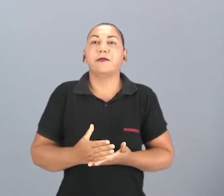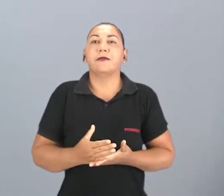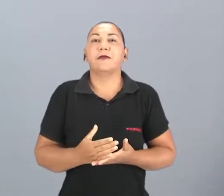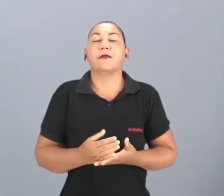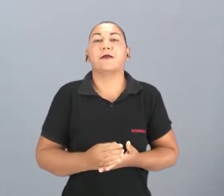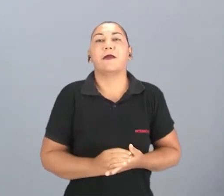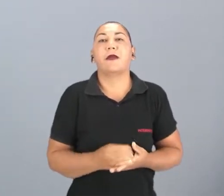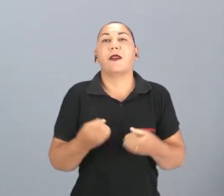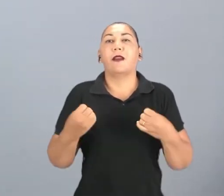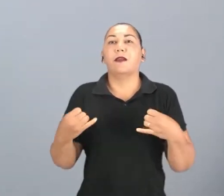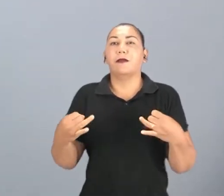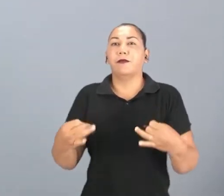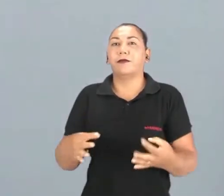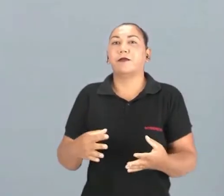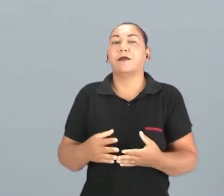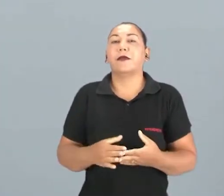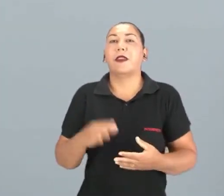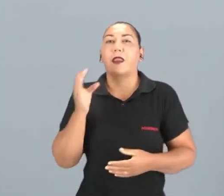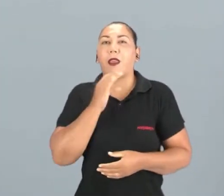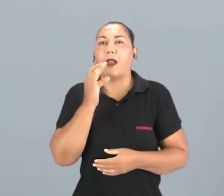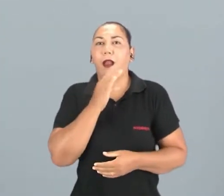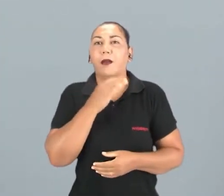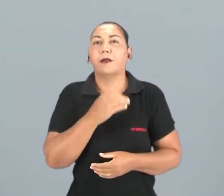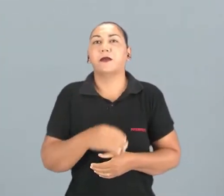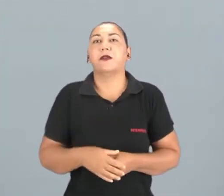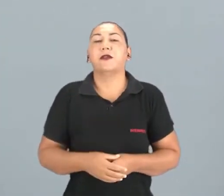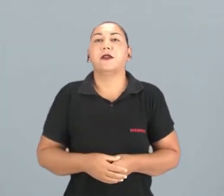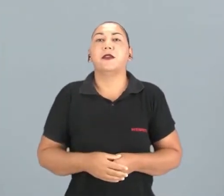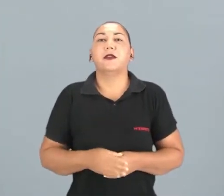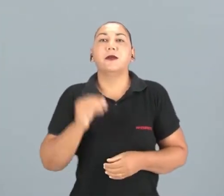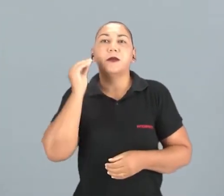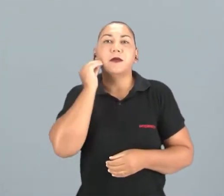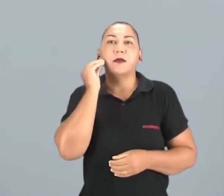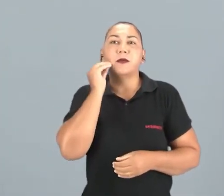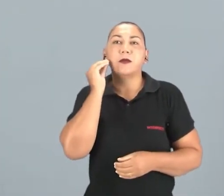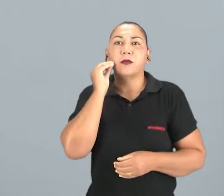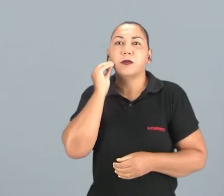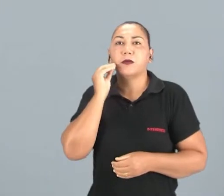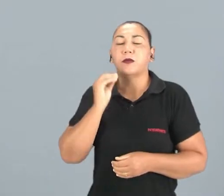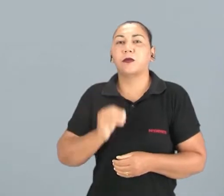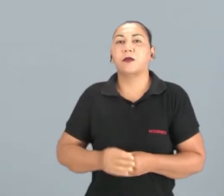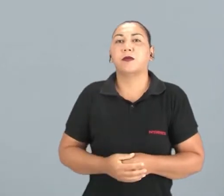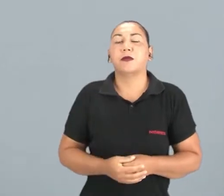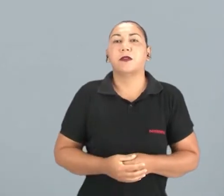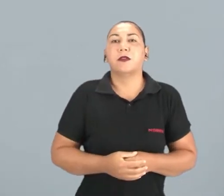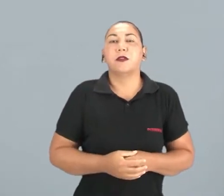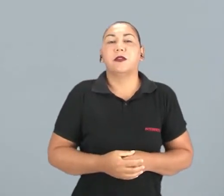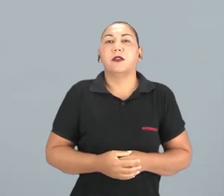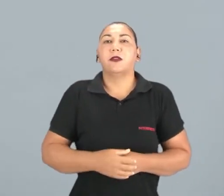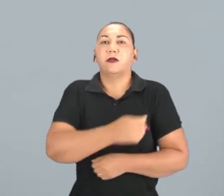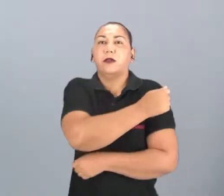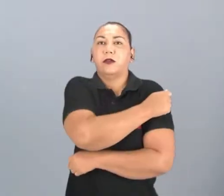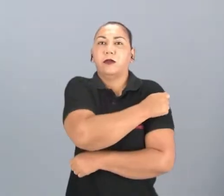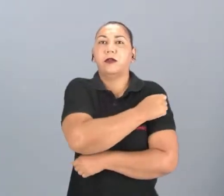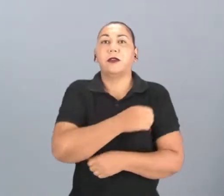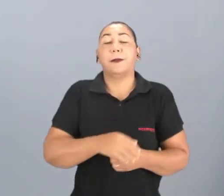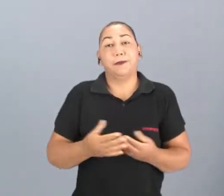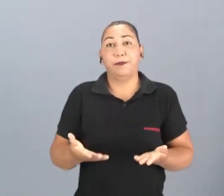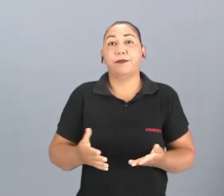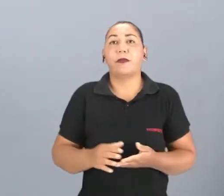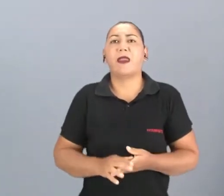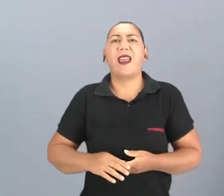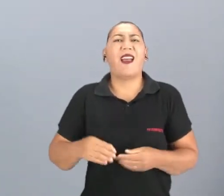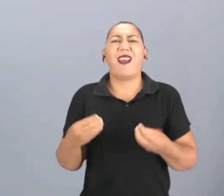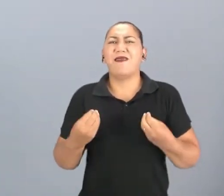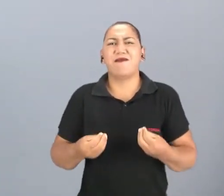vocês, em breve, uma experiência de uma aluna que eu tive, para que vocês tenham essa noção de, mas eu não vou usar isso. Para que eu vou querer saber